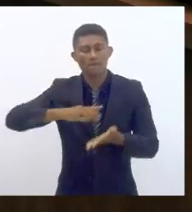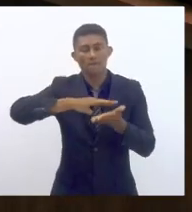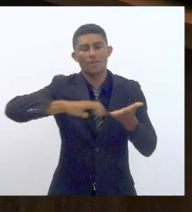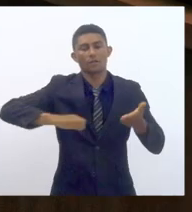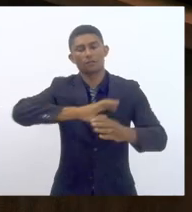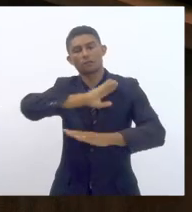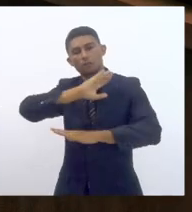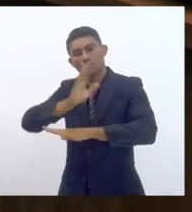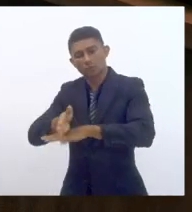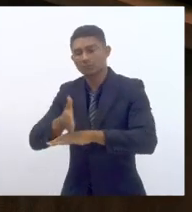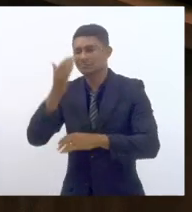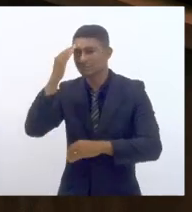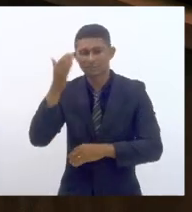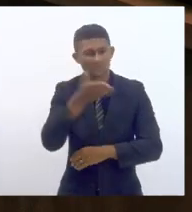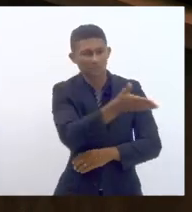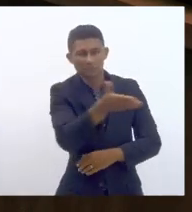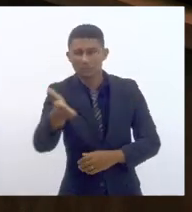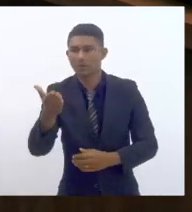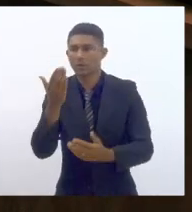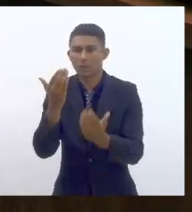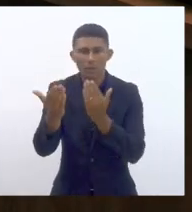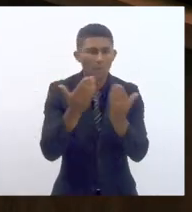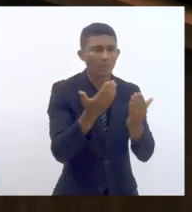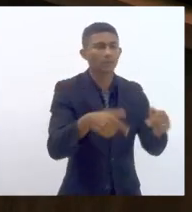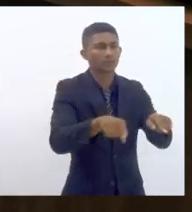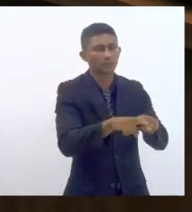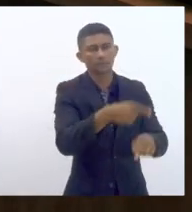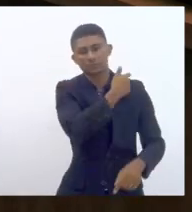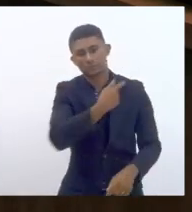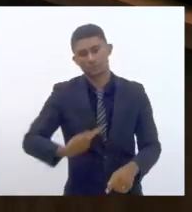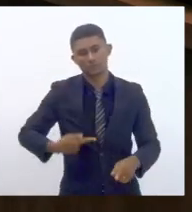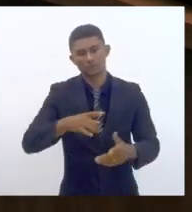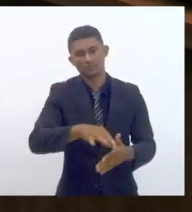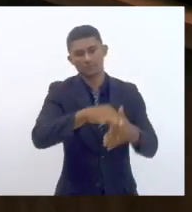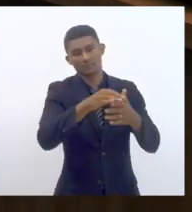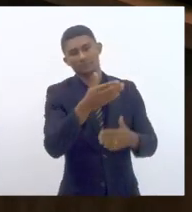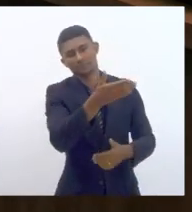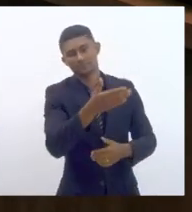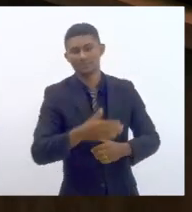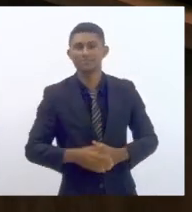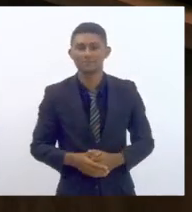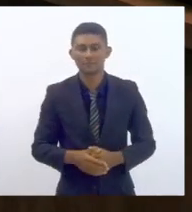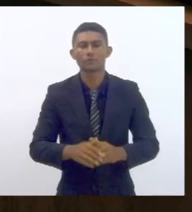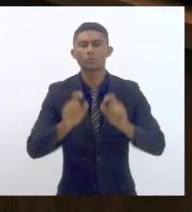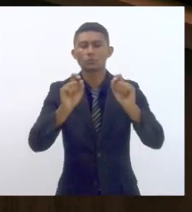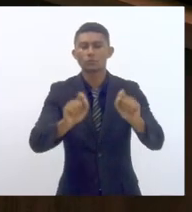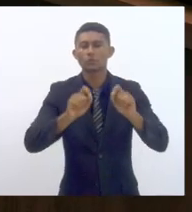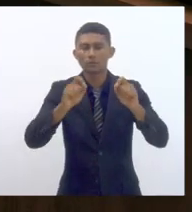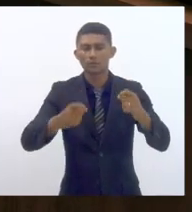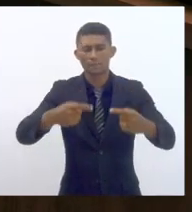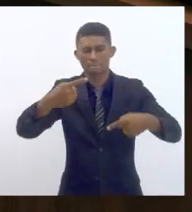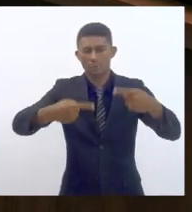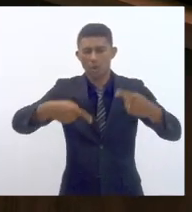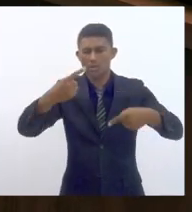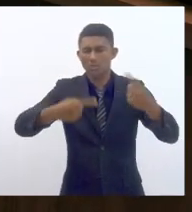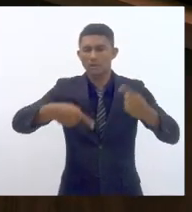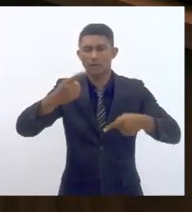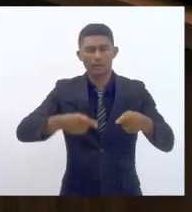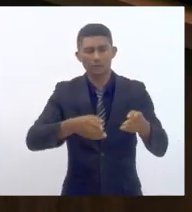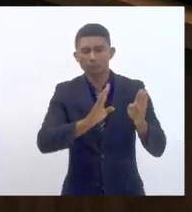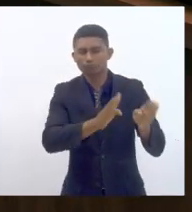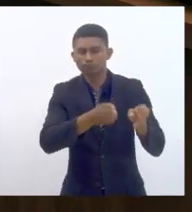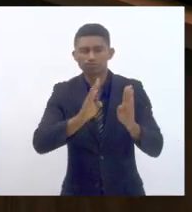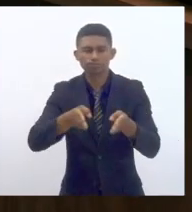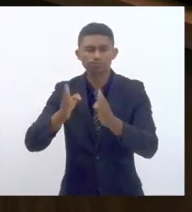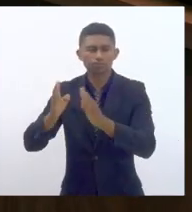Agradeço aí o diálogo com os parlamentares e com o líder do governo, deputado Rodrigo Bacelar, é sobre a política de logística reversa